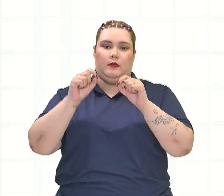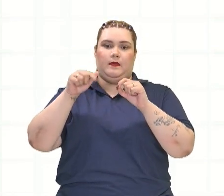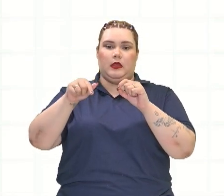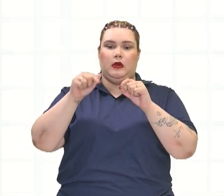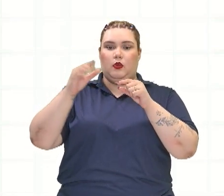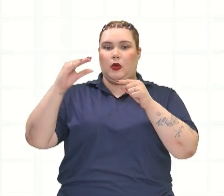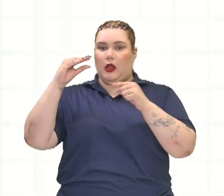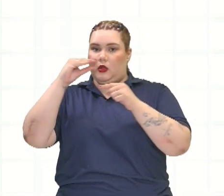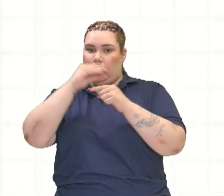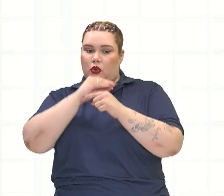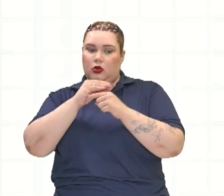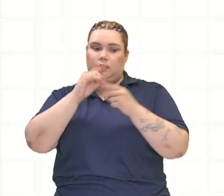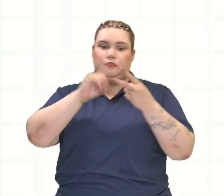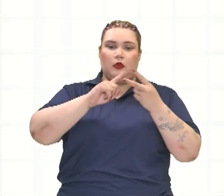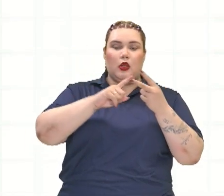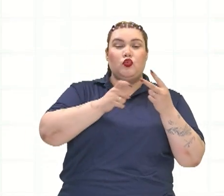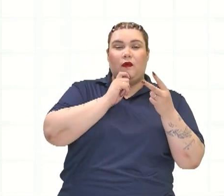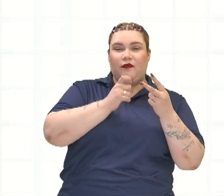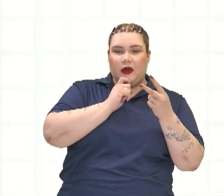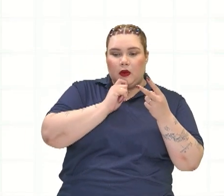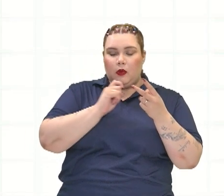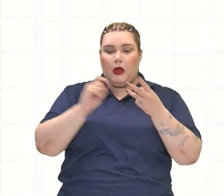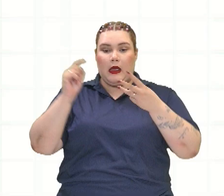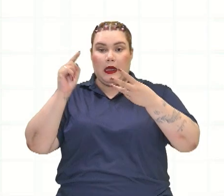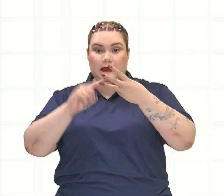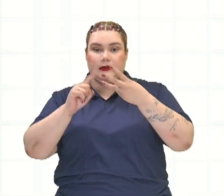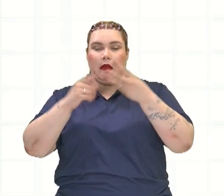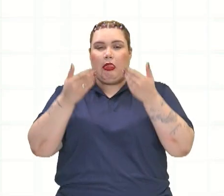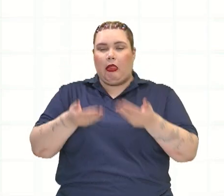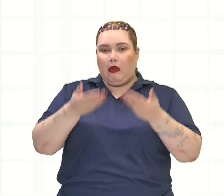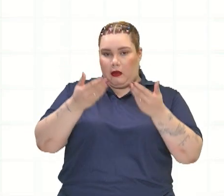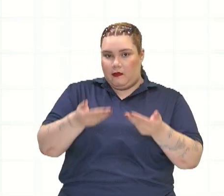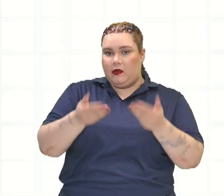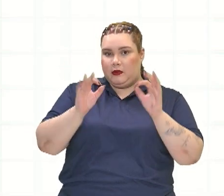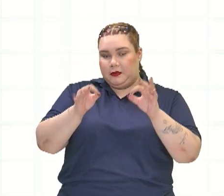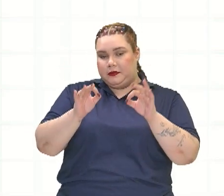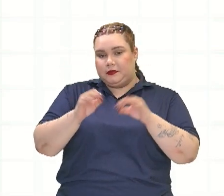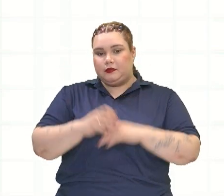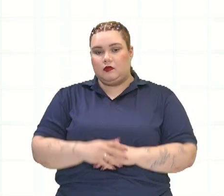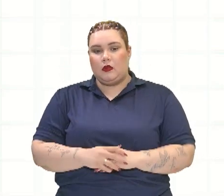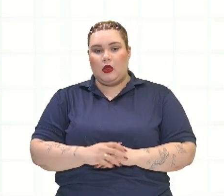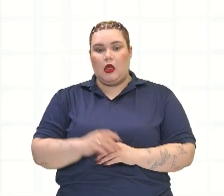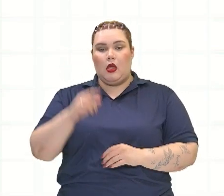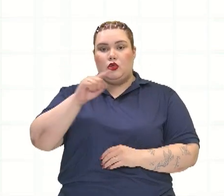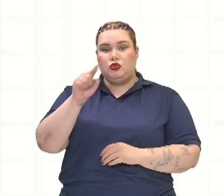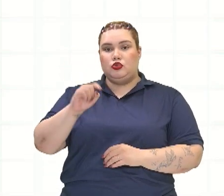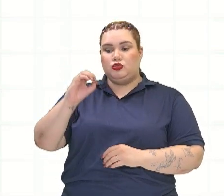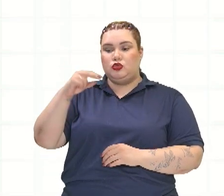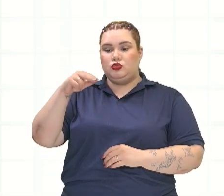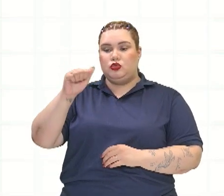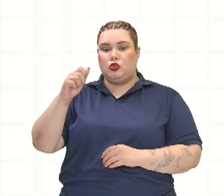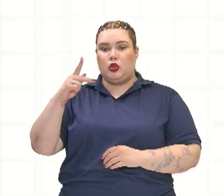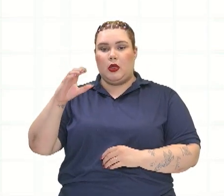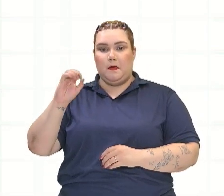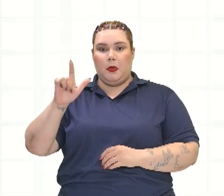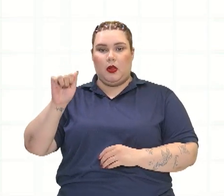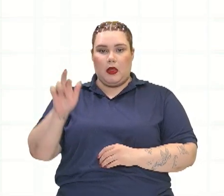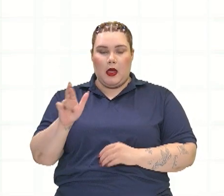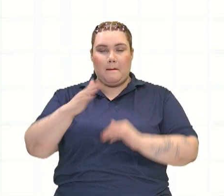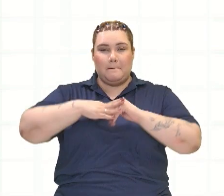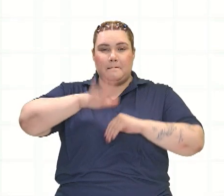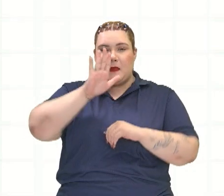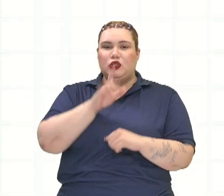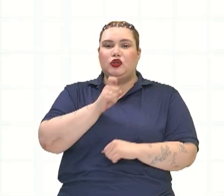polares, tá? E a zona polar, a de cima, do norte, a gente chama de glacial ártica e a do sul a